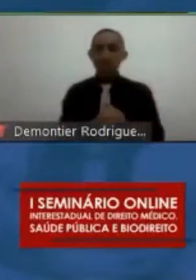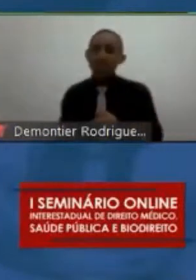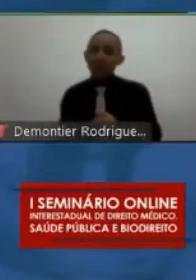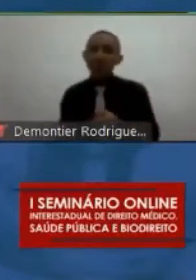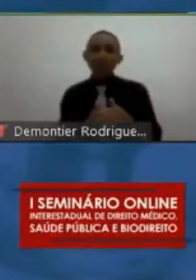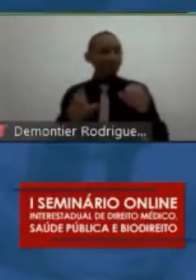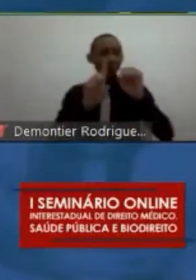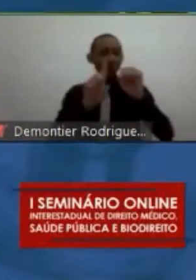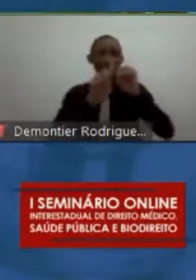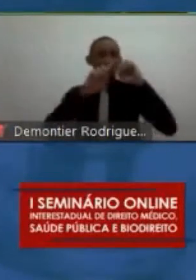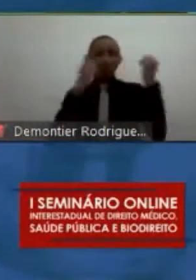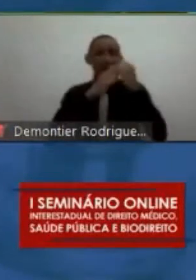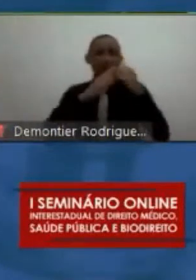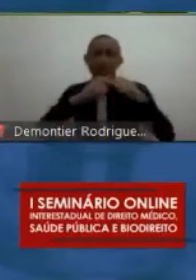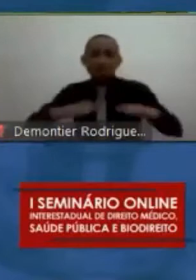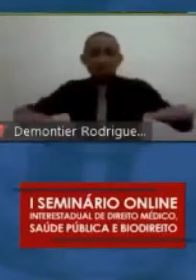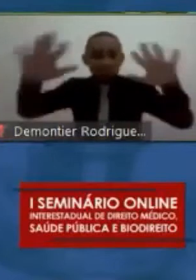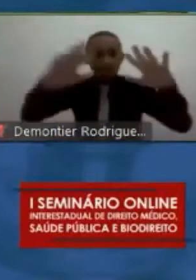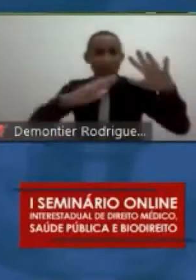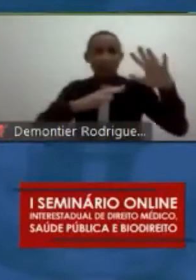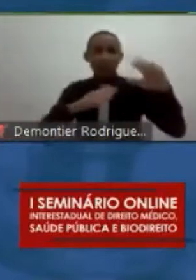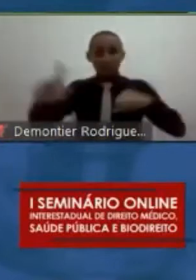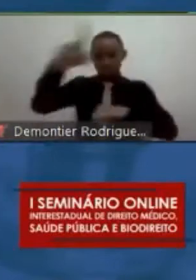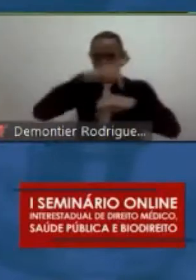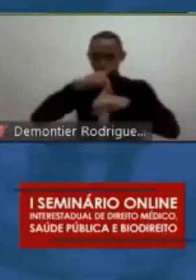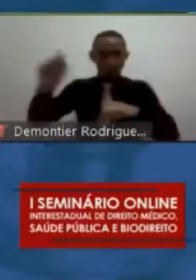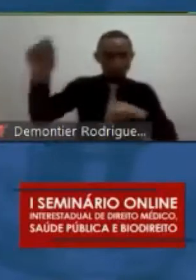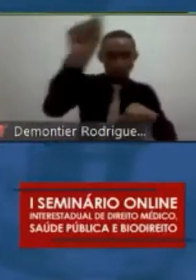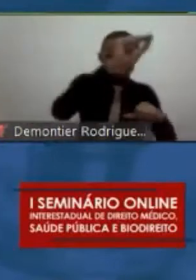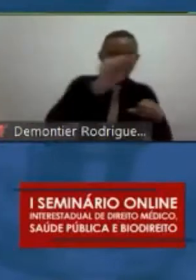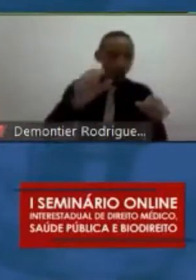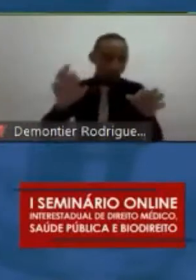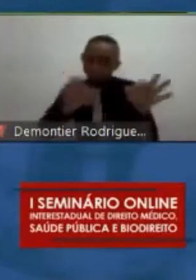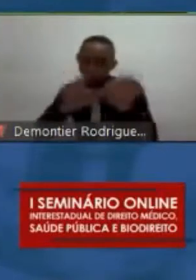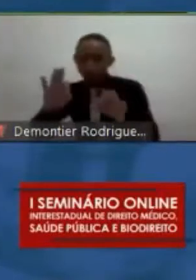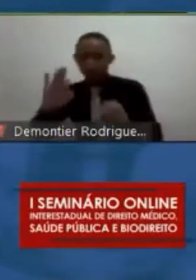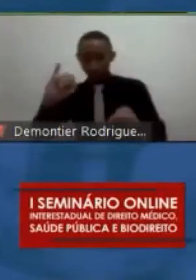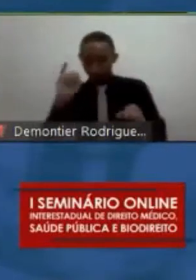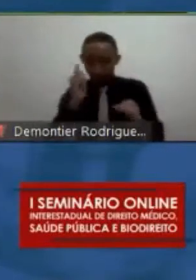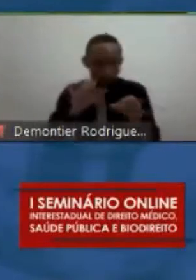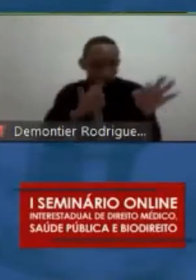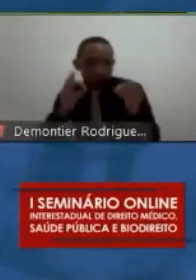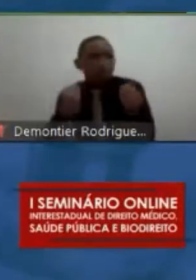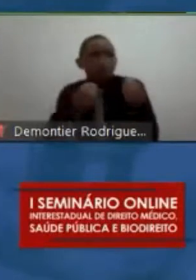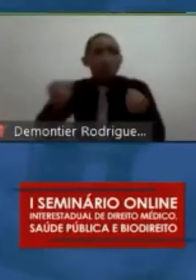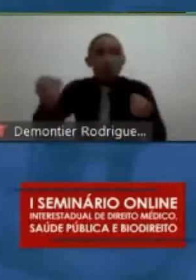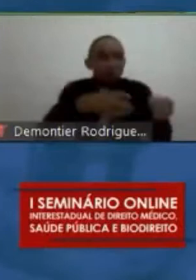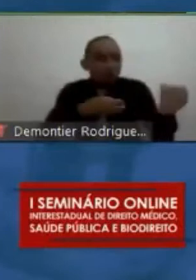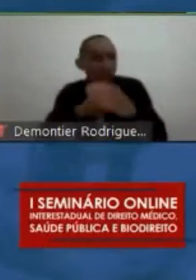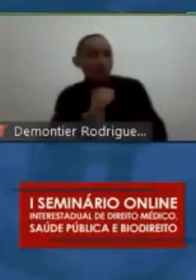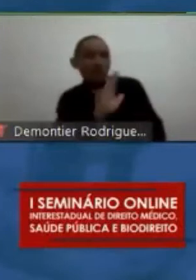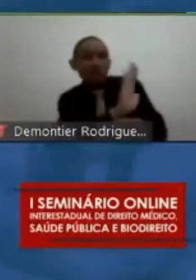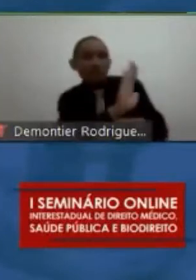sociedades internacionais, elas estão dizendo que este programa de gerenciamento do sangue é como que um novo paradigma, é uma